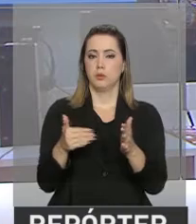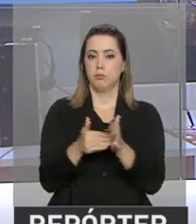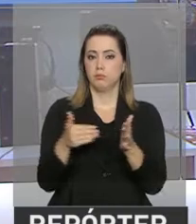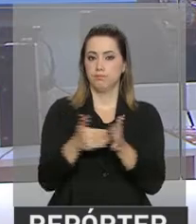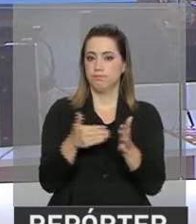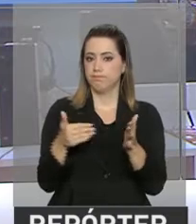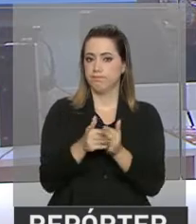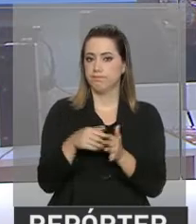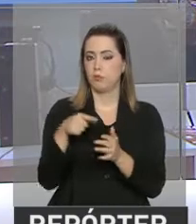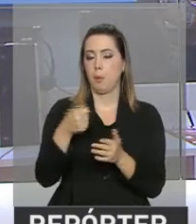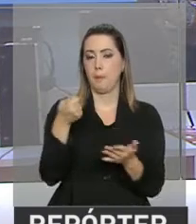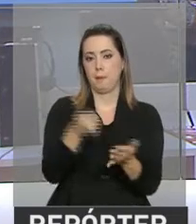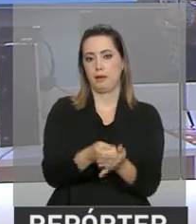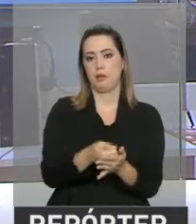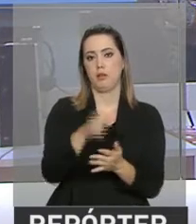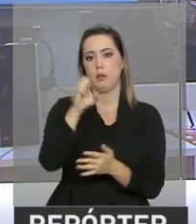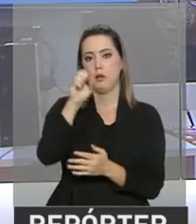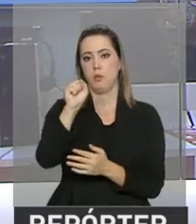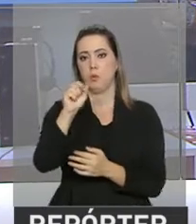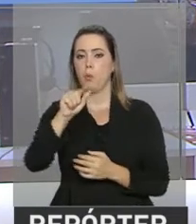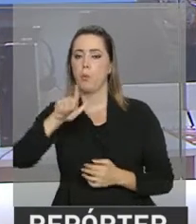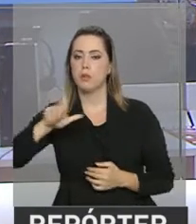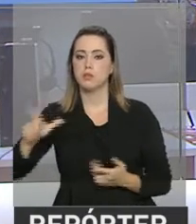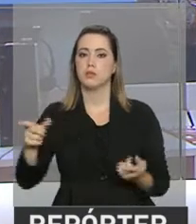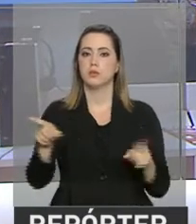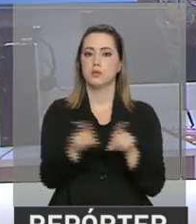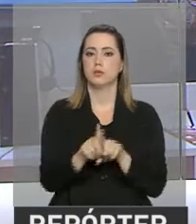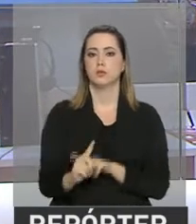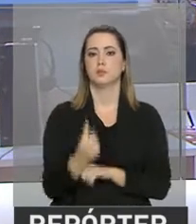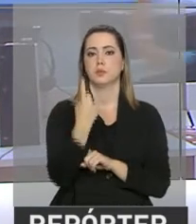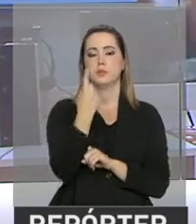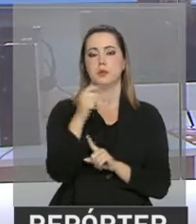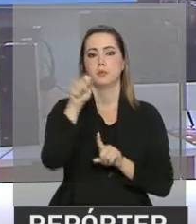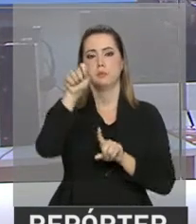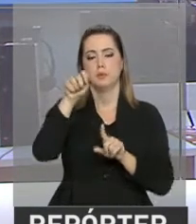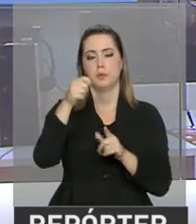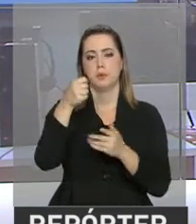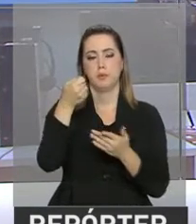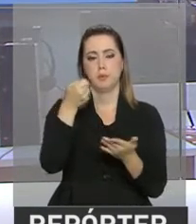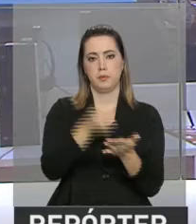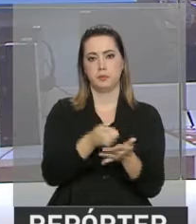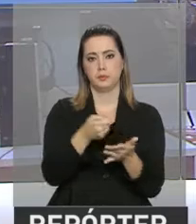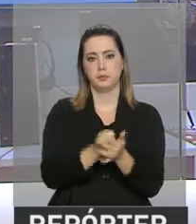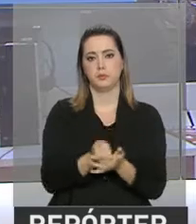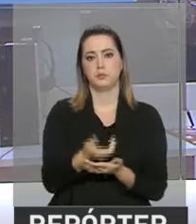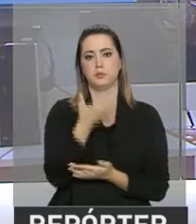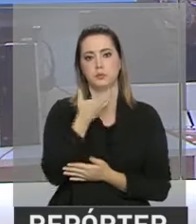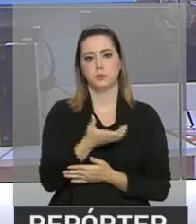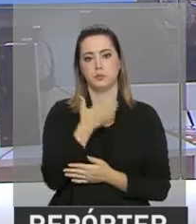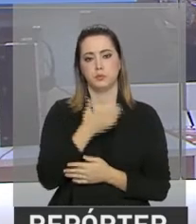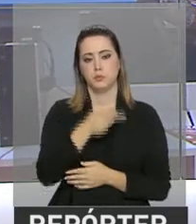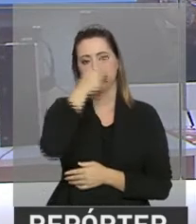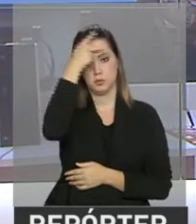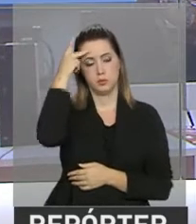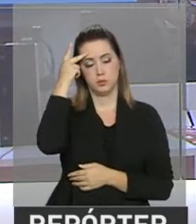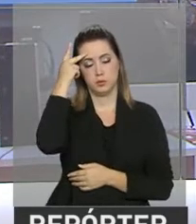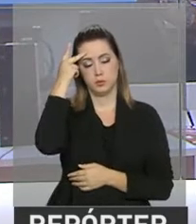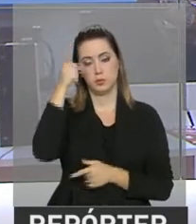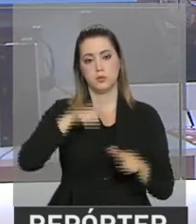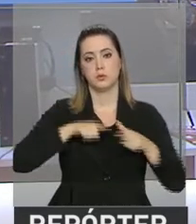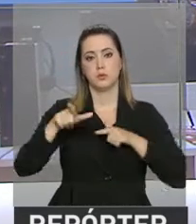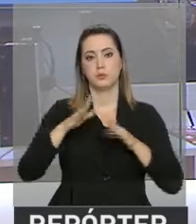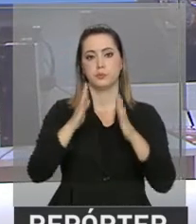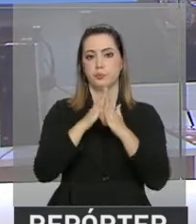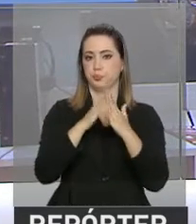de novembro. Agora, em dezembro, também é preciso pagar os encargos da primeira parcela do 13º salário dos trabalhadores domésticos. O